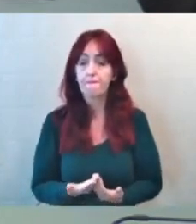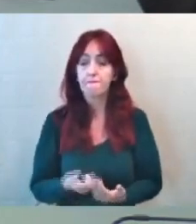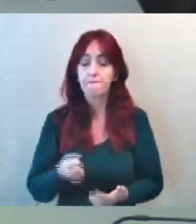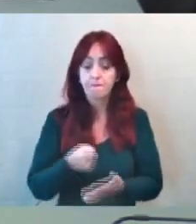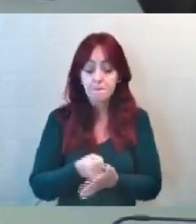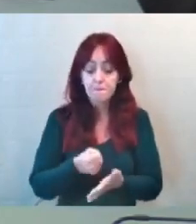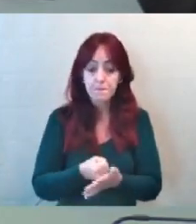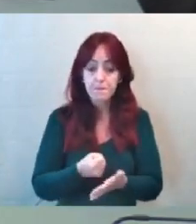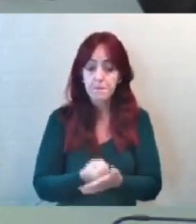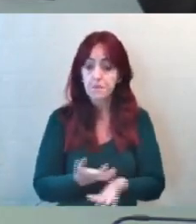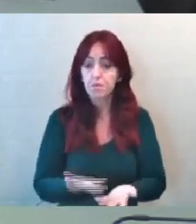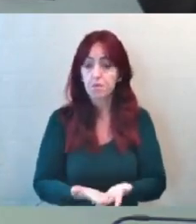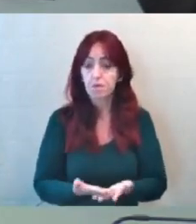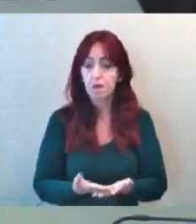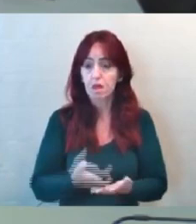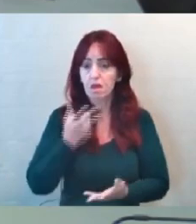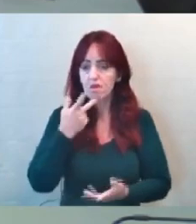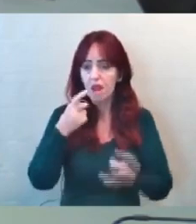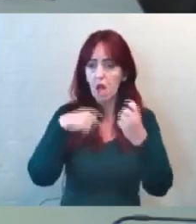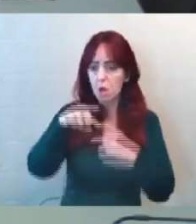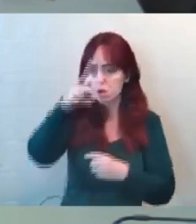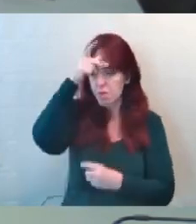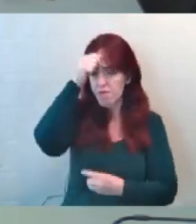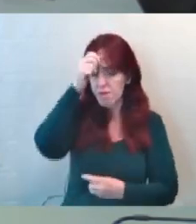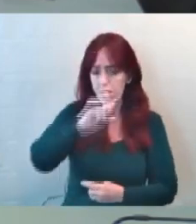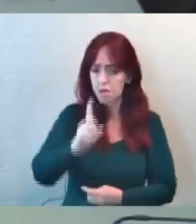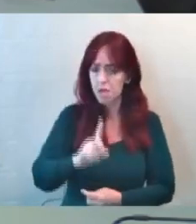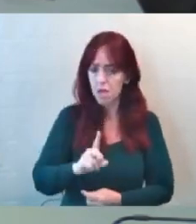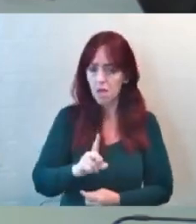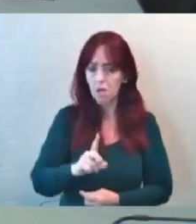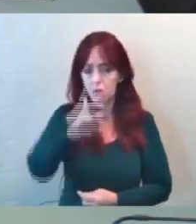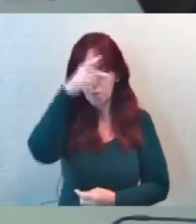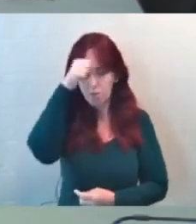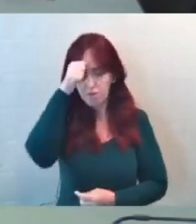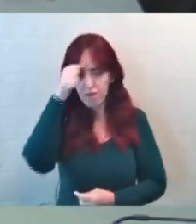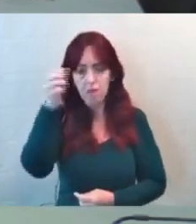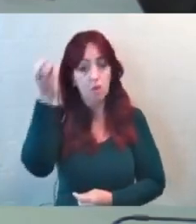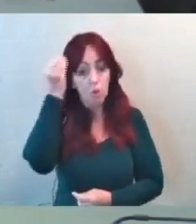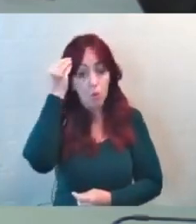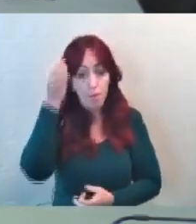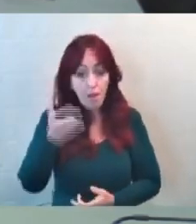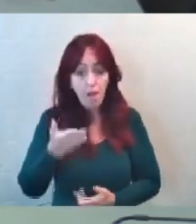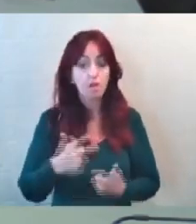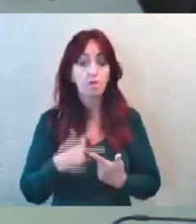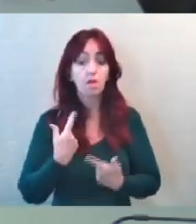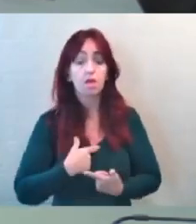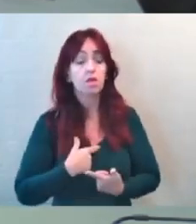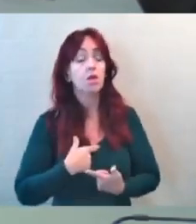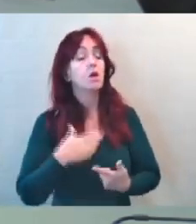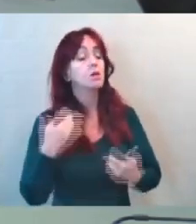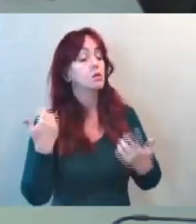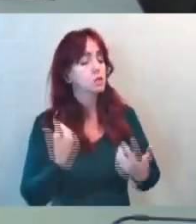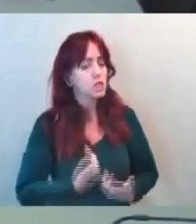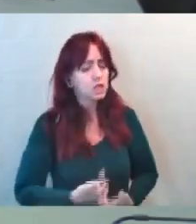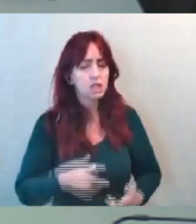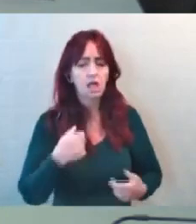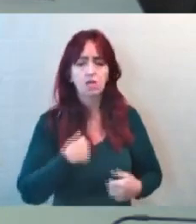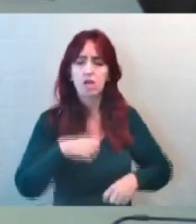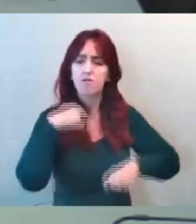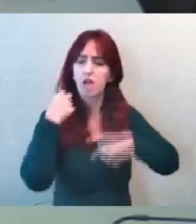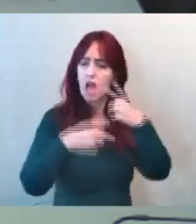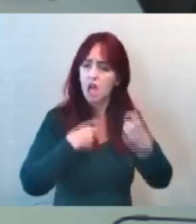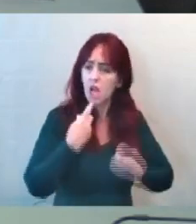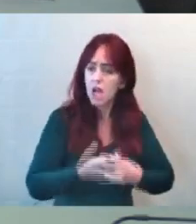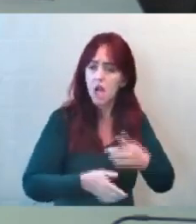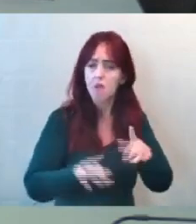prefeito. Desgastar nada, o prefeito é que está desgastando a cidade inteira. E a gente está cansado de reclamar, cansado de levantar essa